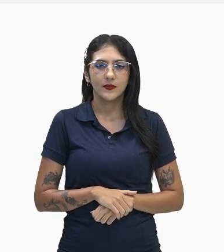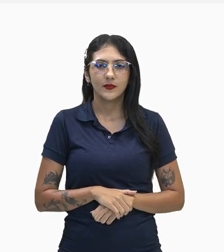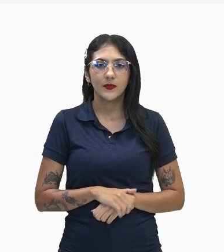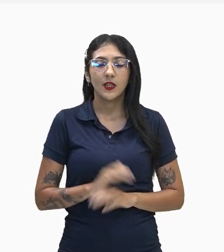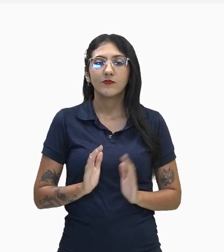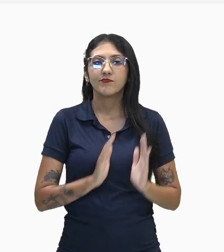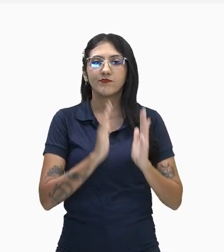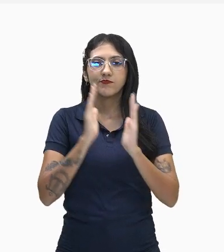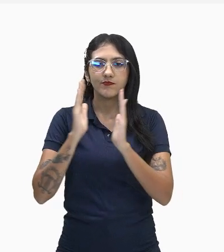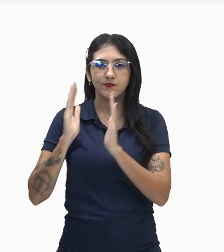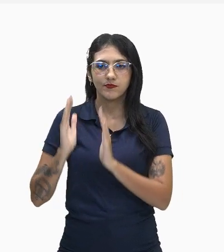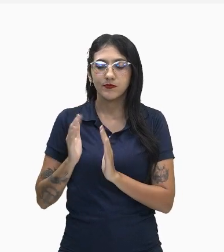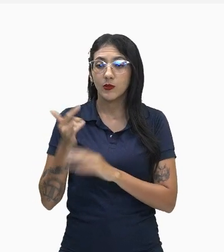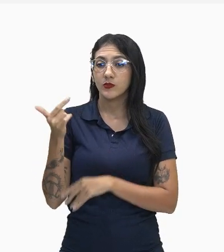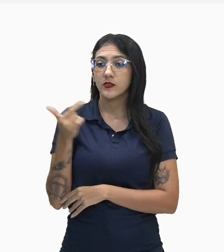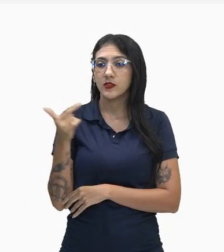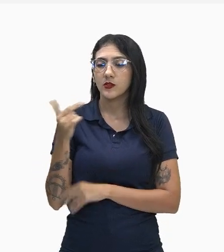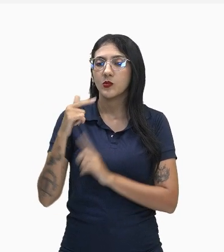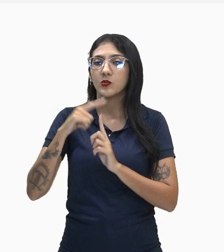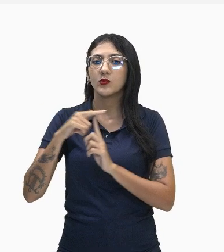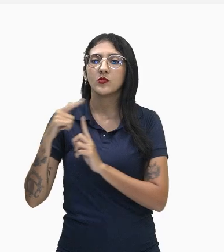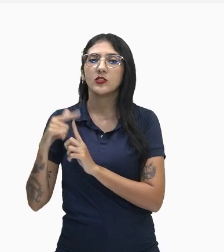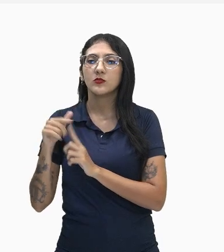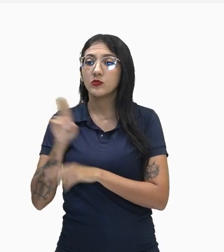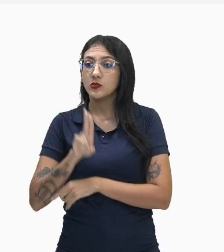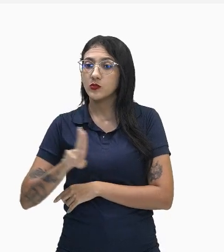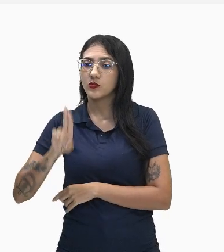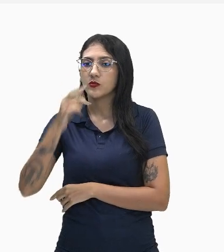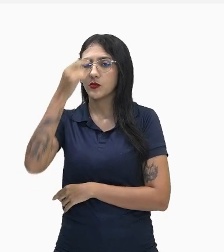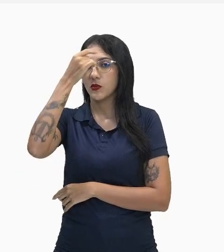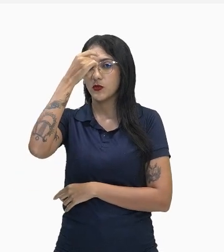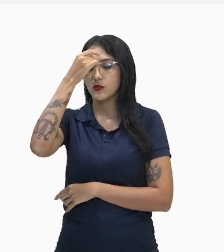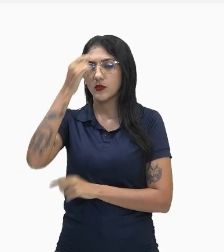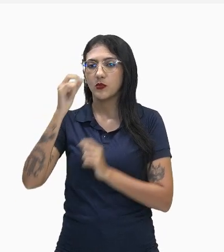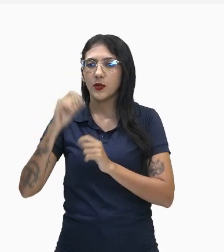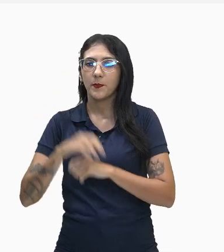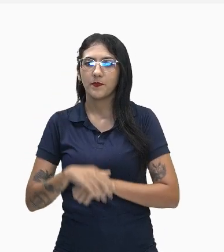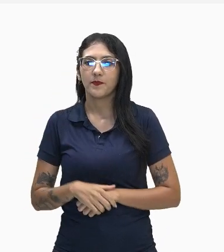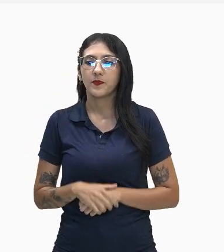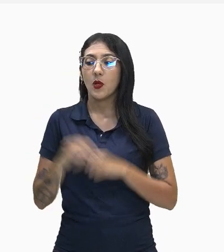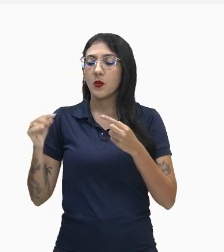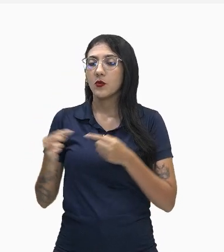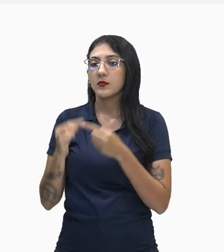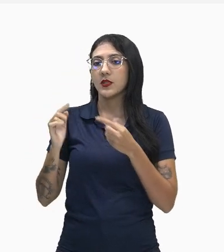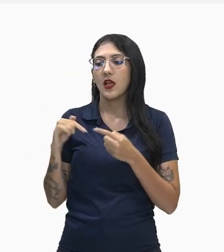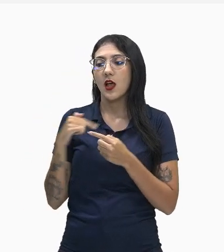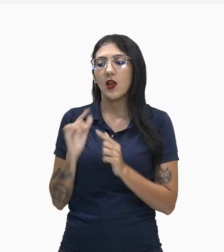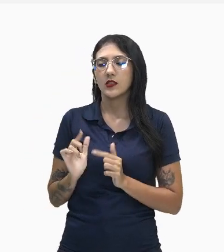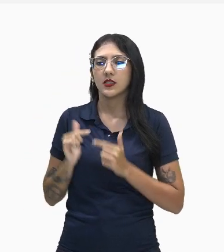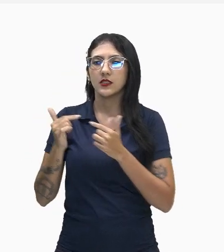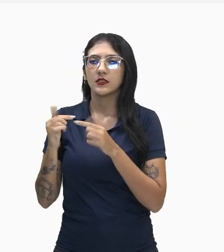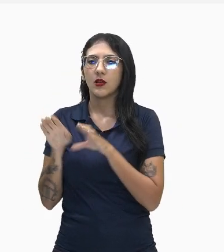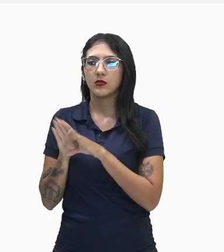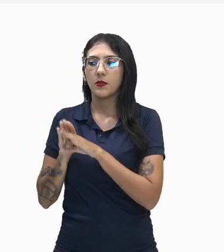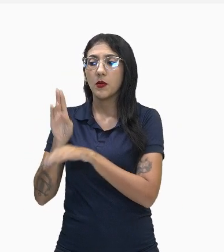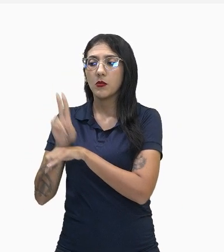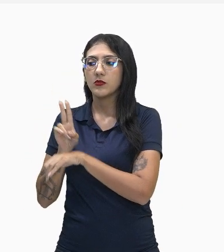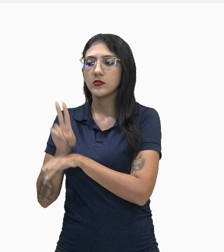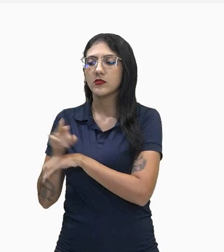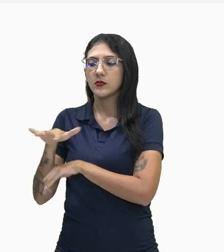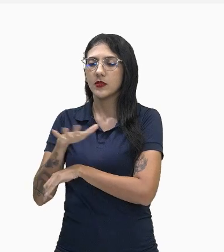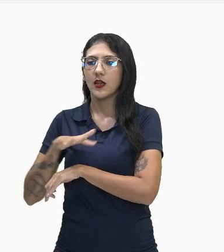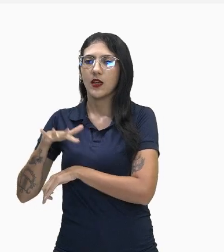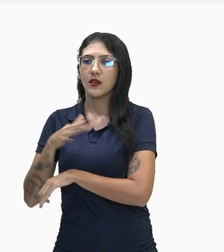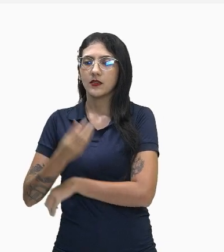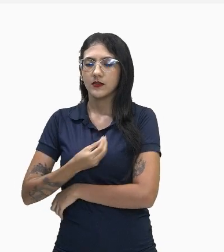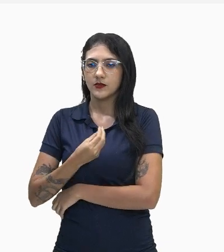uso sustentável, ela tem como objetivo compatibilizar a ação humana com a conservação da biodiversidade.